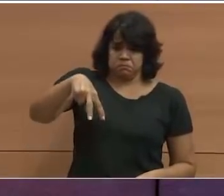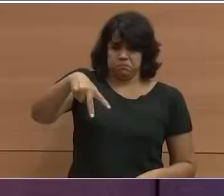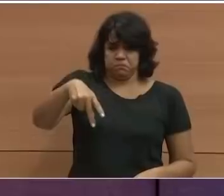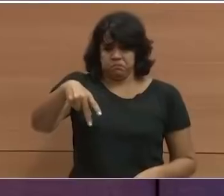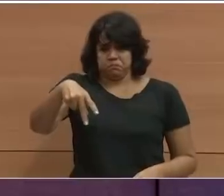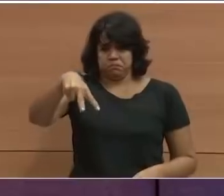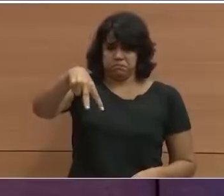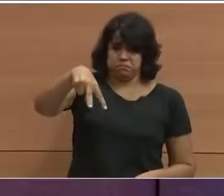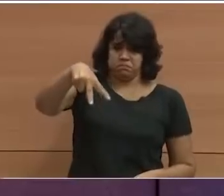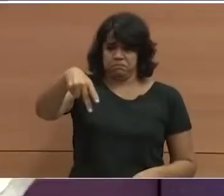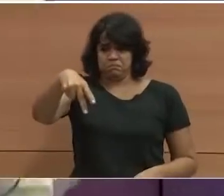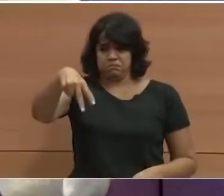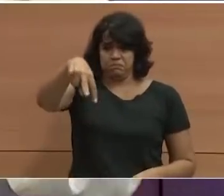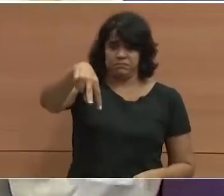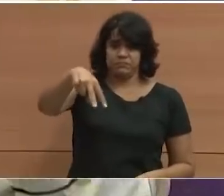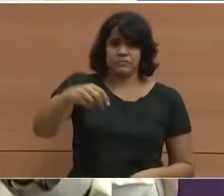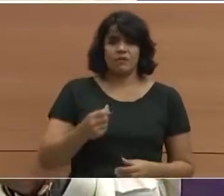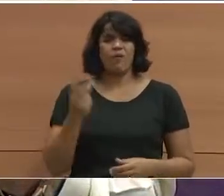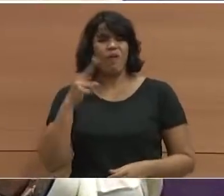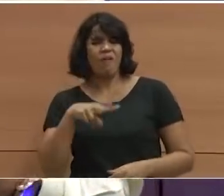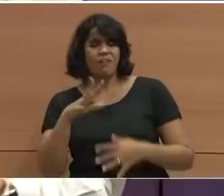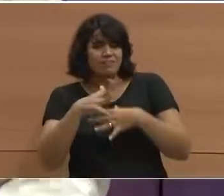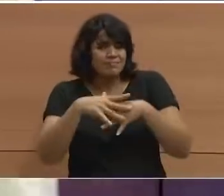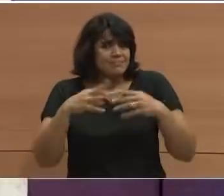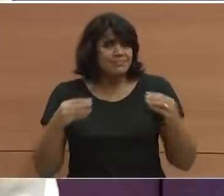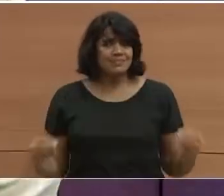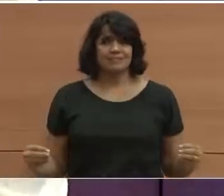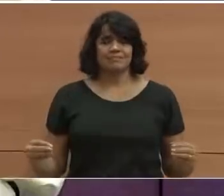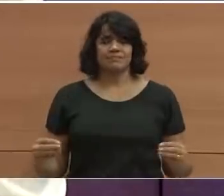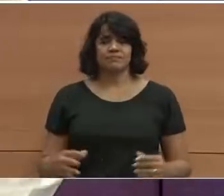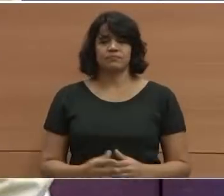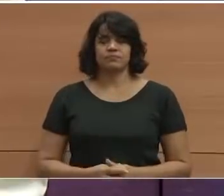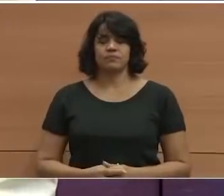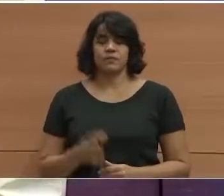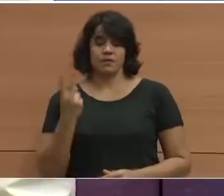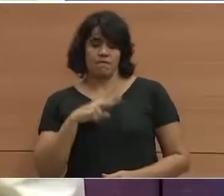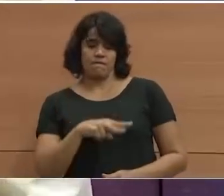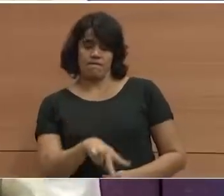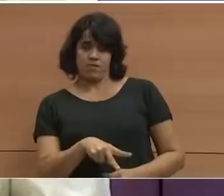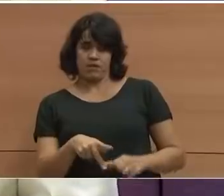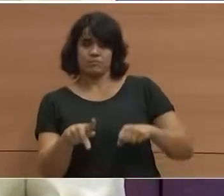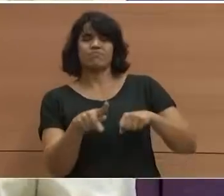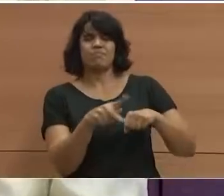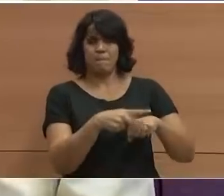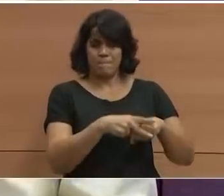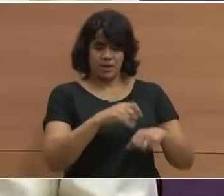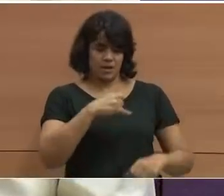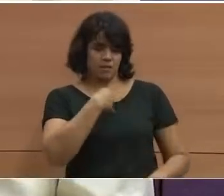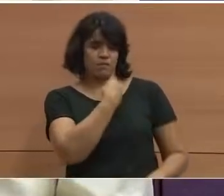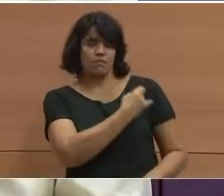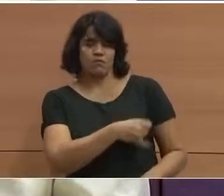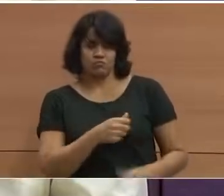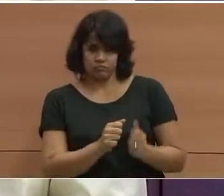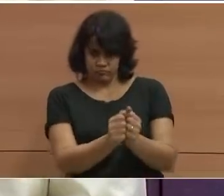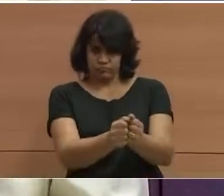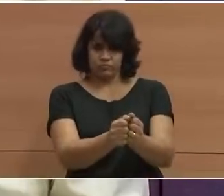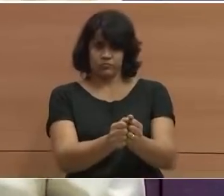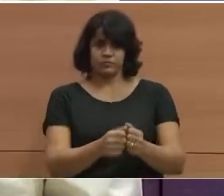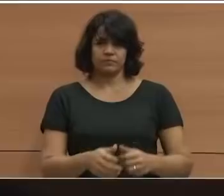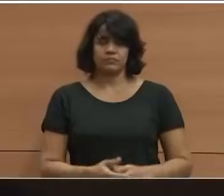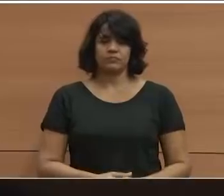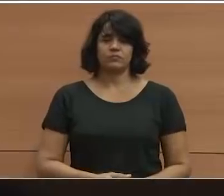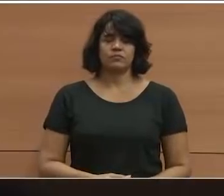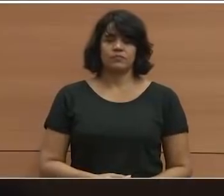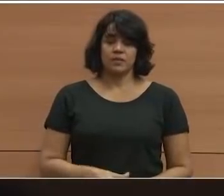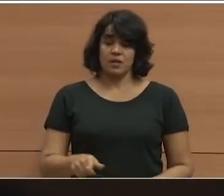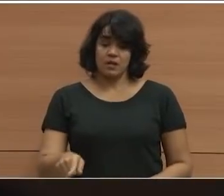não é isso? Olha só que milagre. Vendo ele Pedro e João, eu quero enfatizo